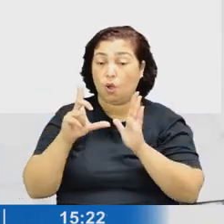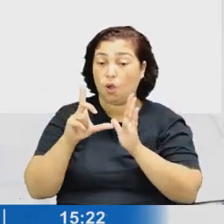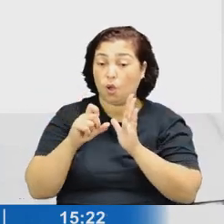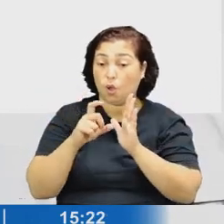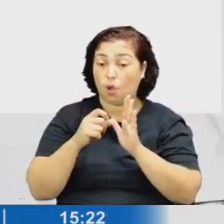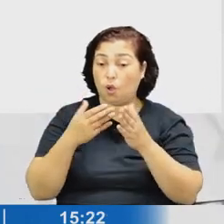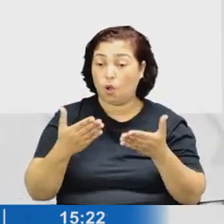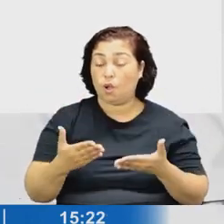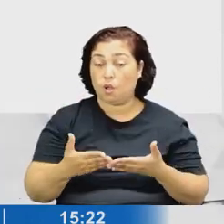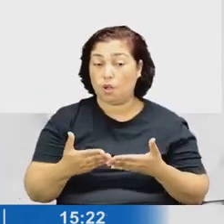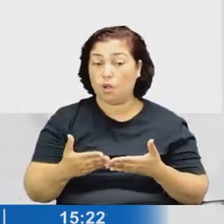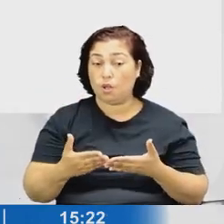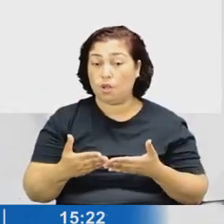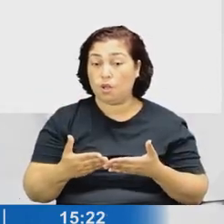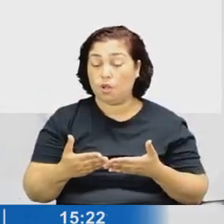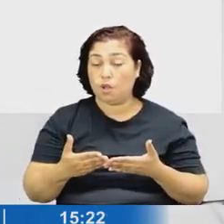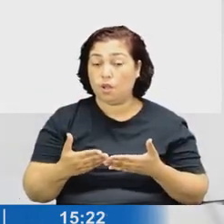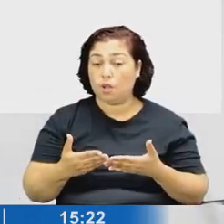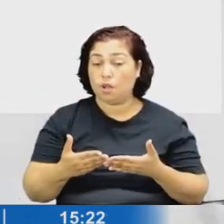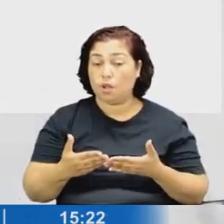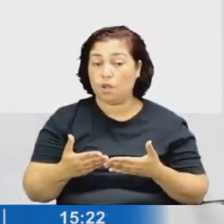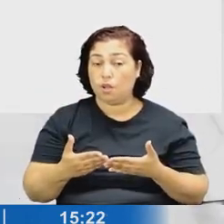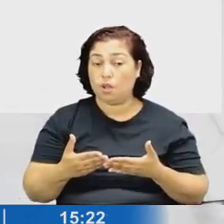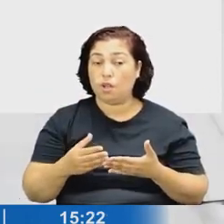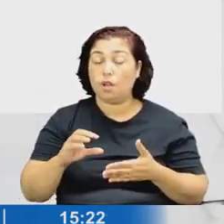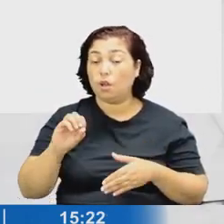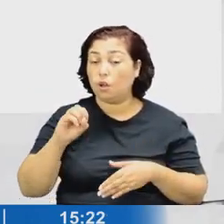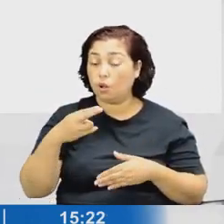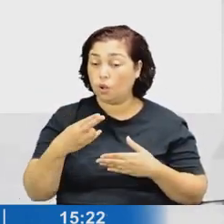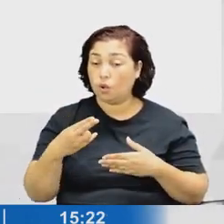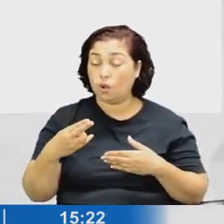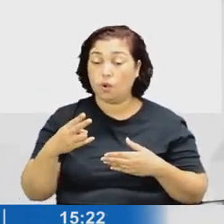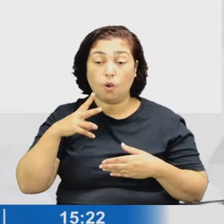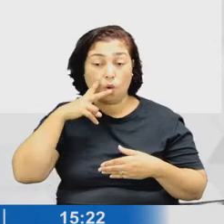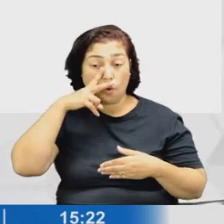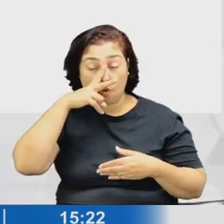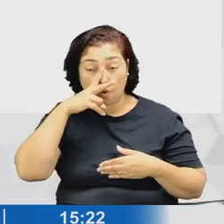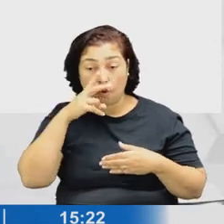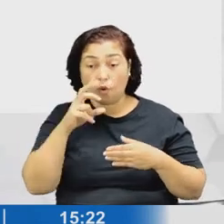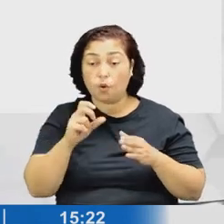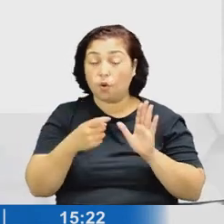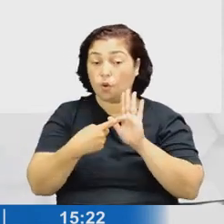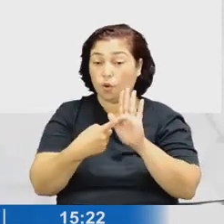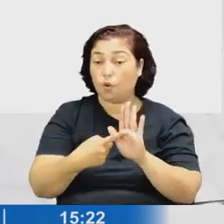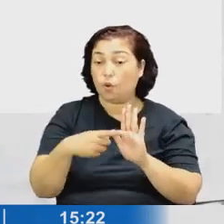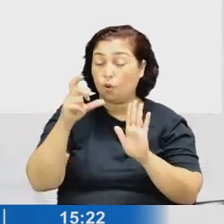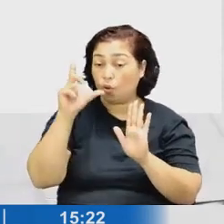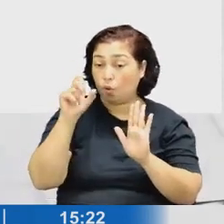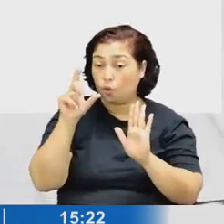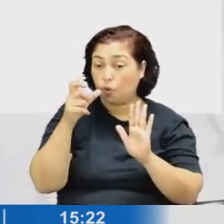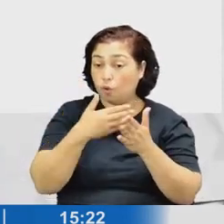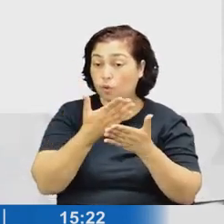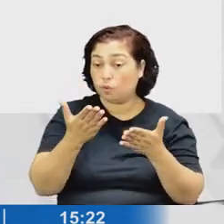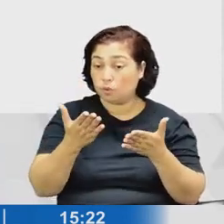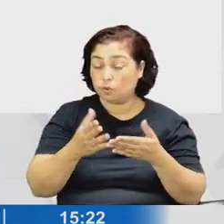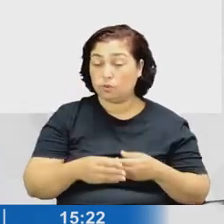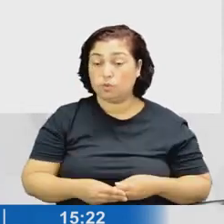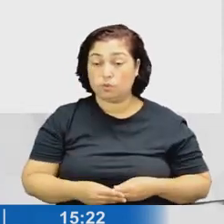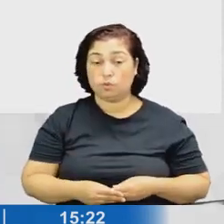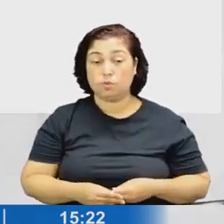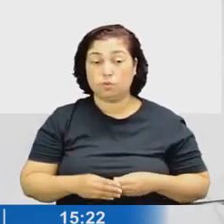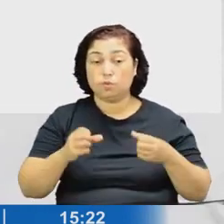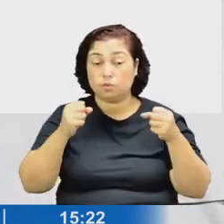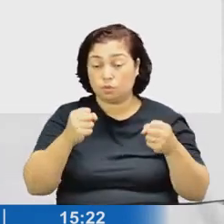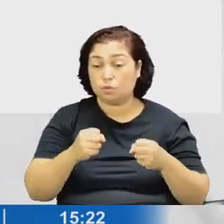garantir uma reputação ou fortalecimento de uma imagem que quer ser passada Então dentro de uma agenda